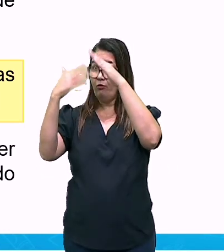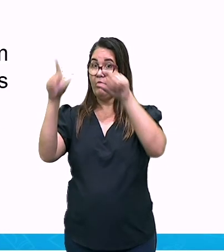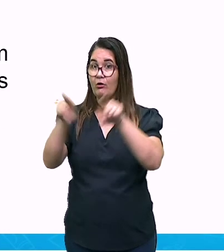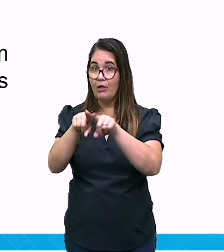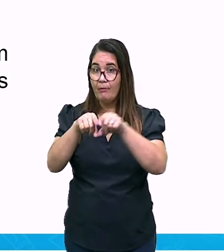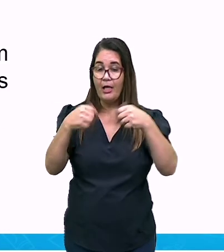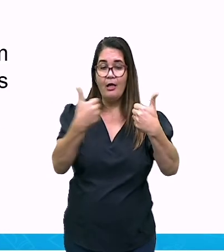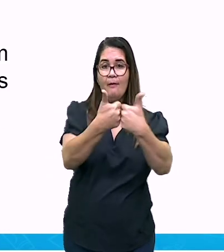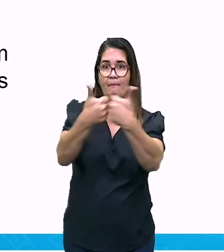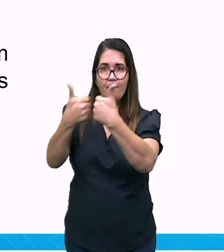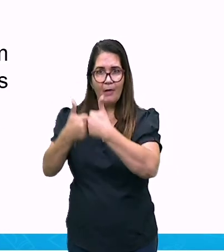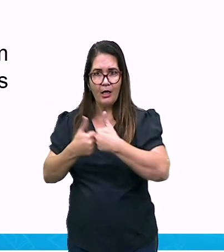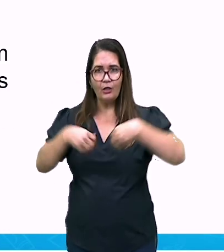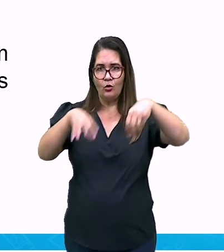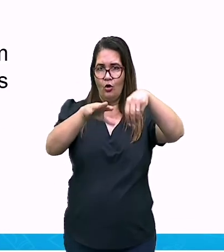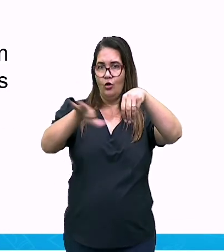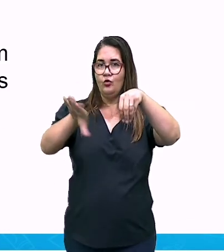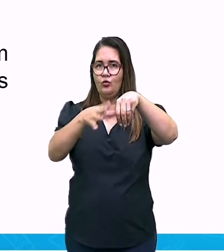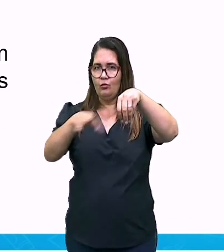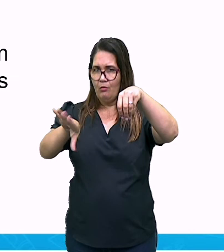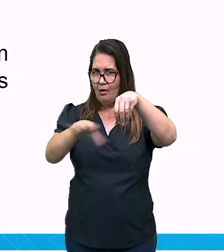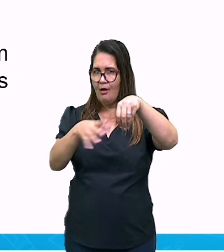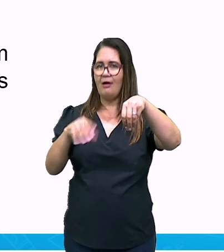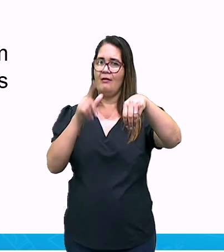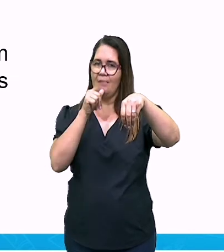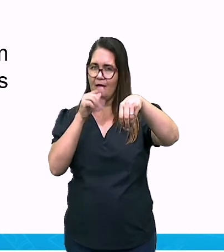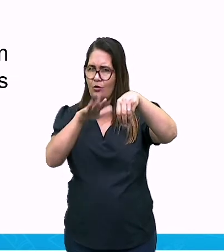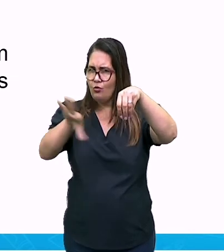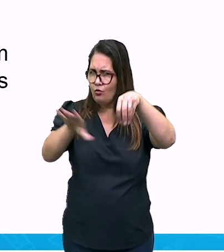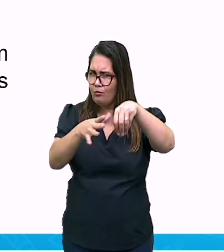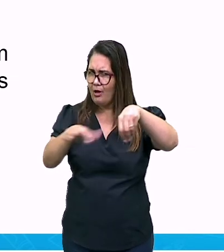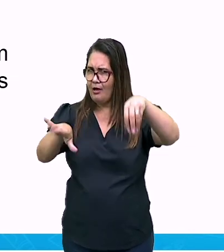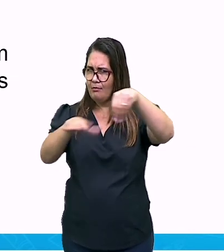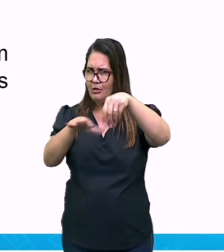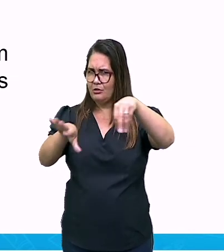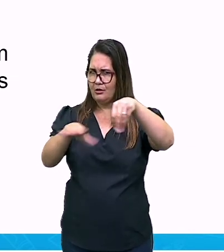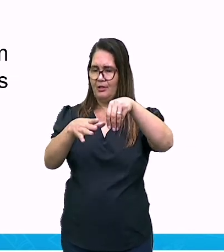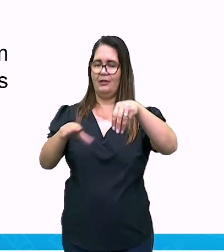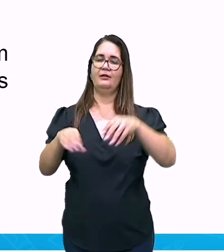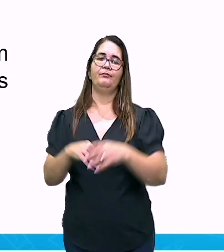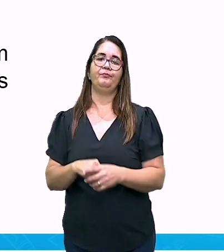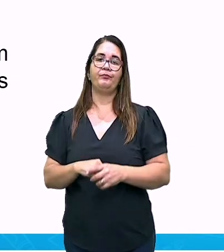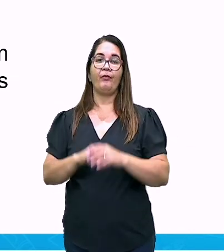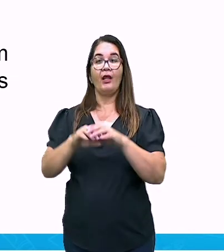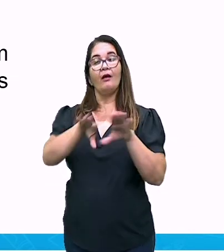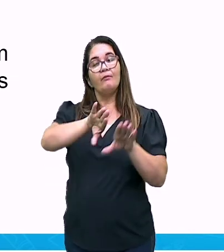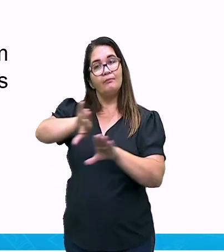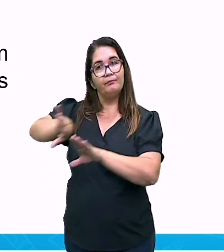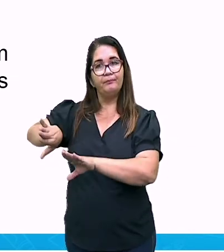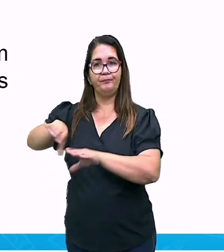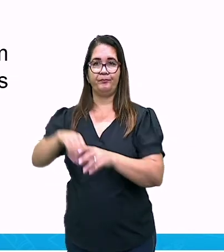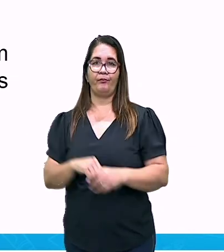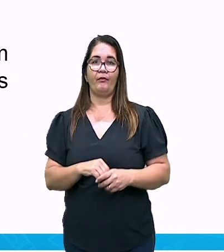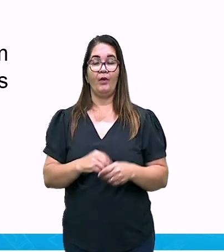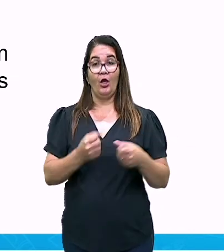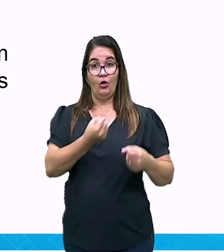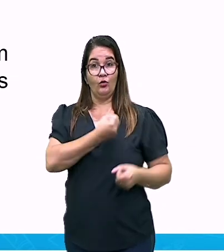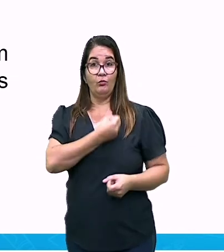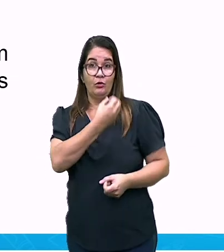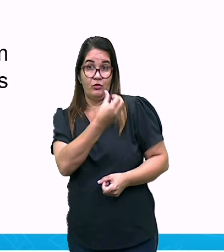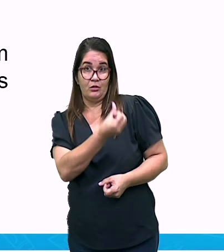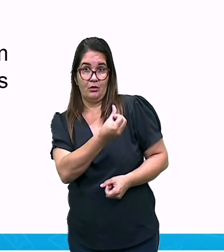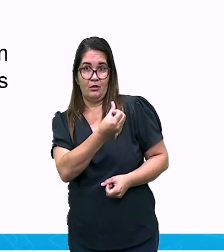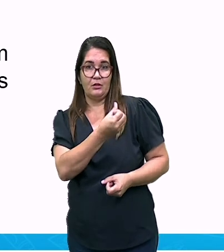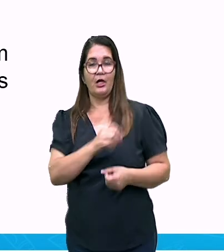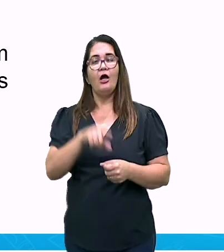correta. Número 6. Assinale a alternativa que explica corretamente